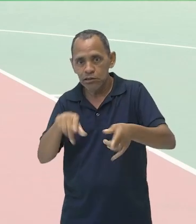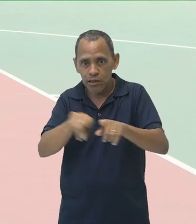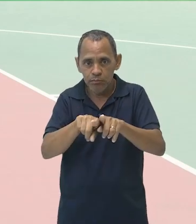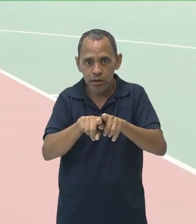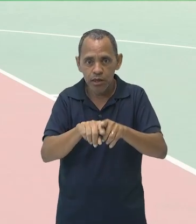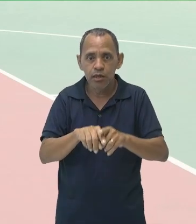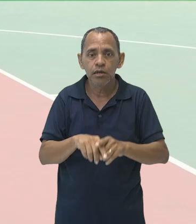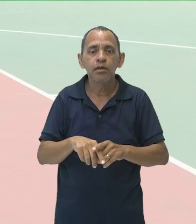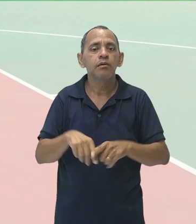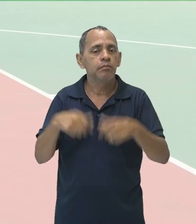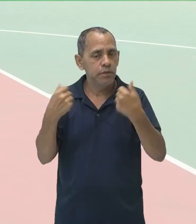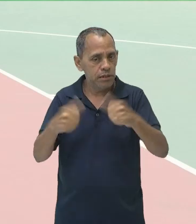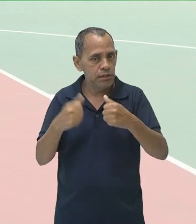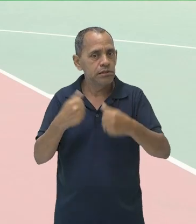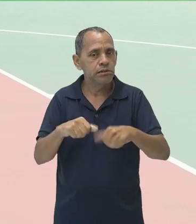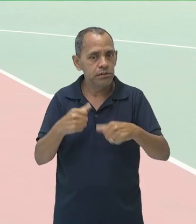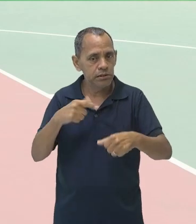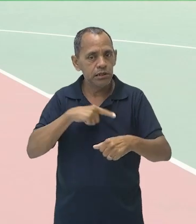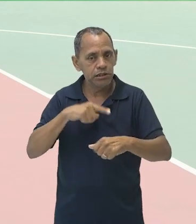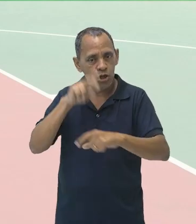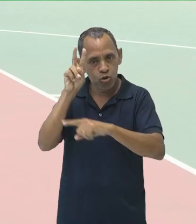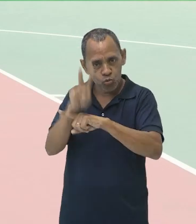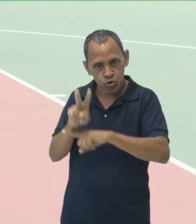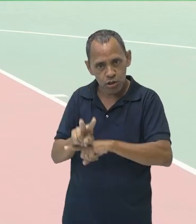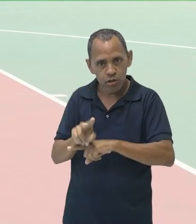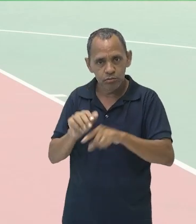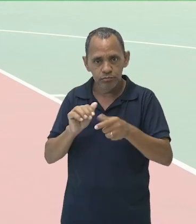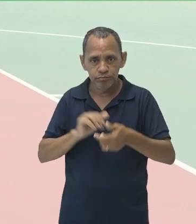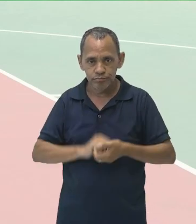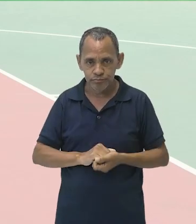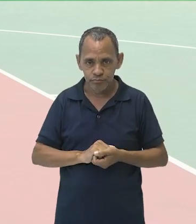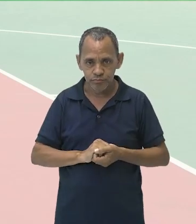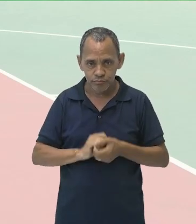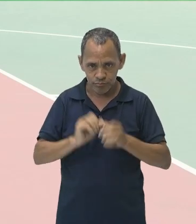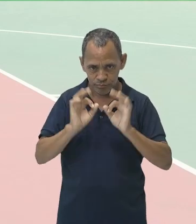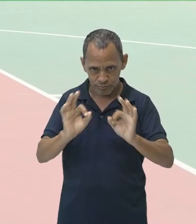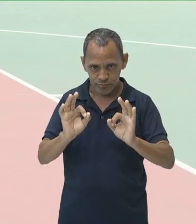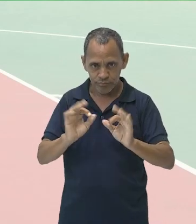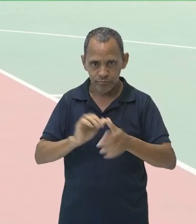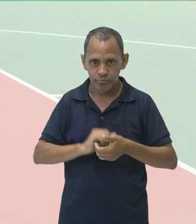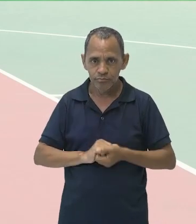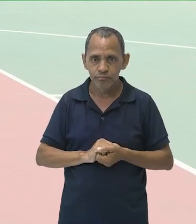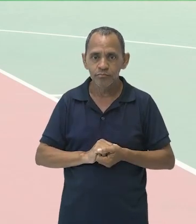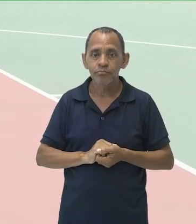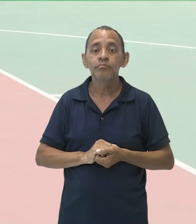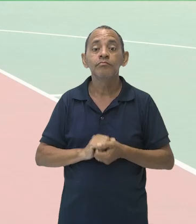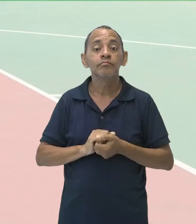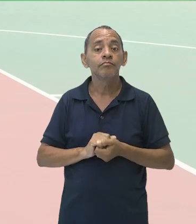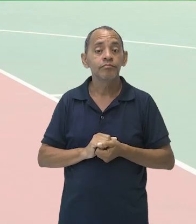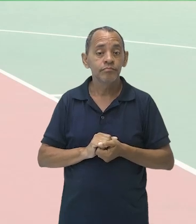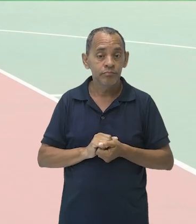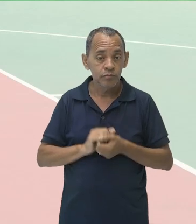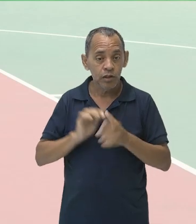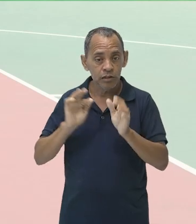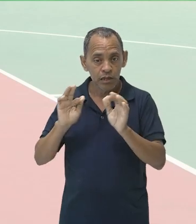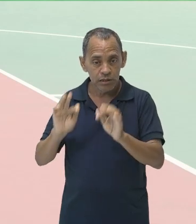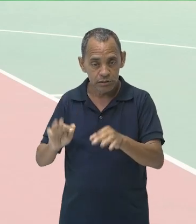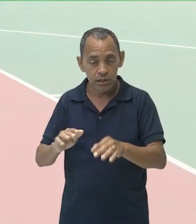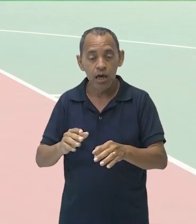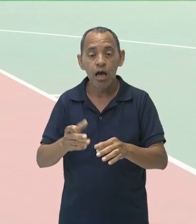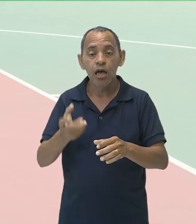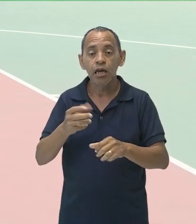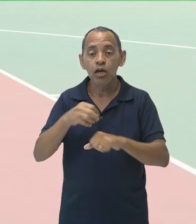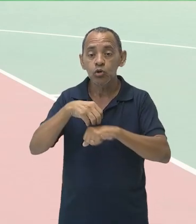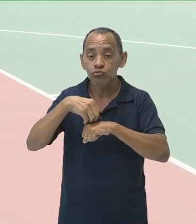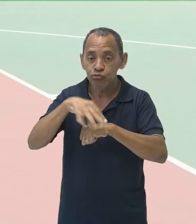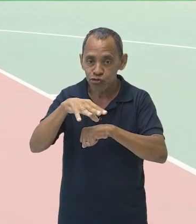Então precisa tomar bastante cuidado, certo? Bom, e para finalizar esse momento, eu quero deixar algumas